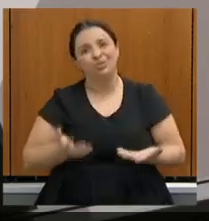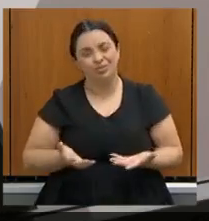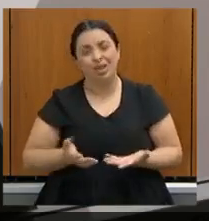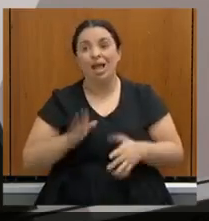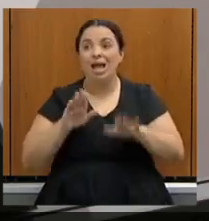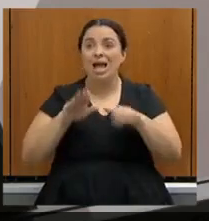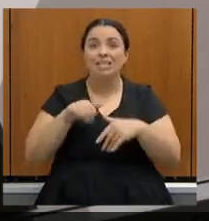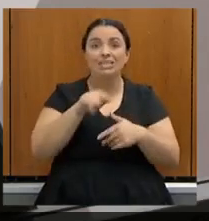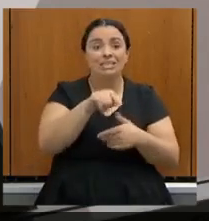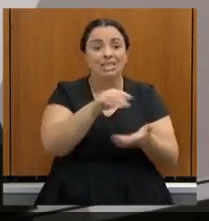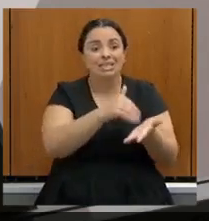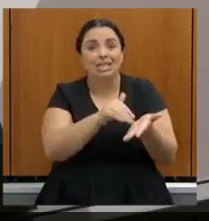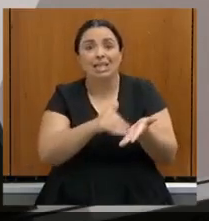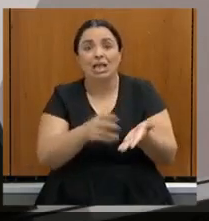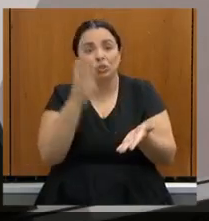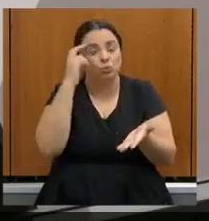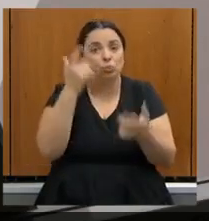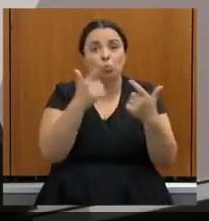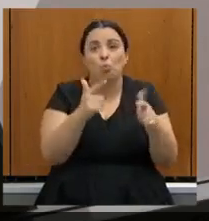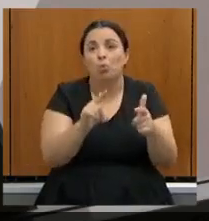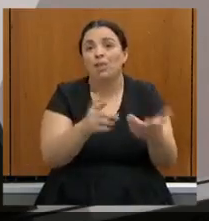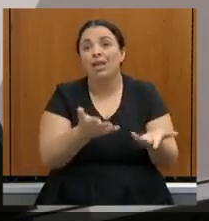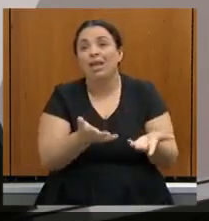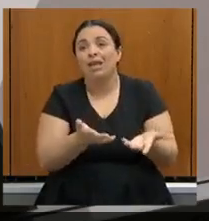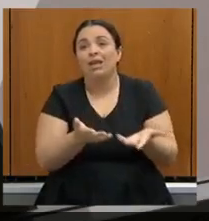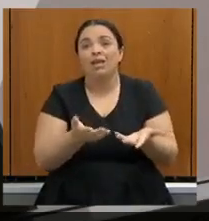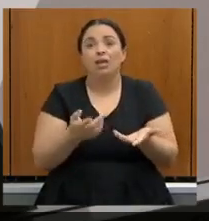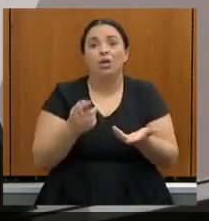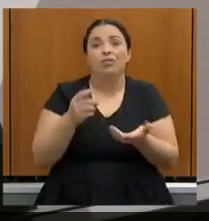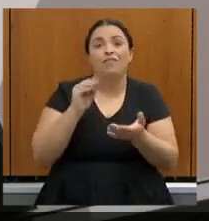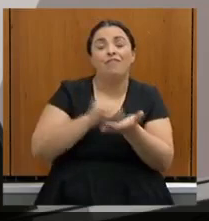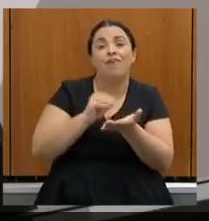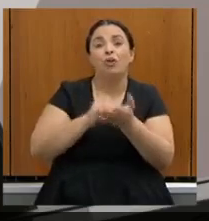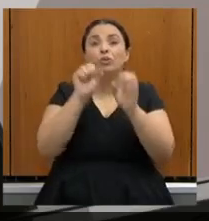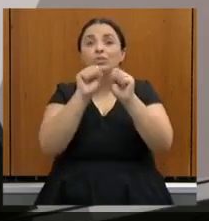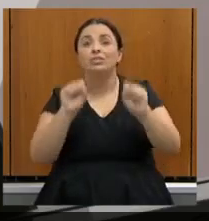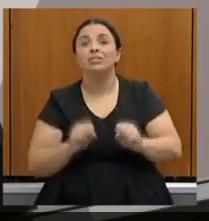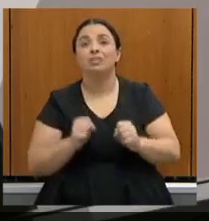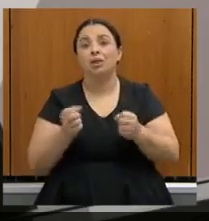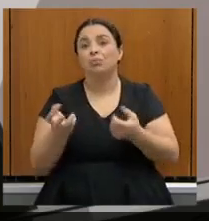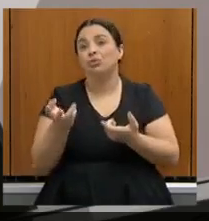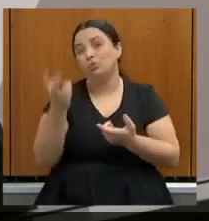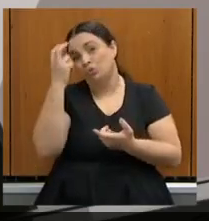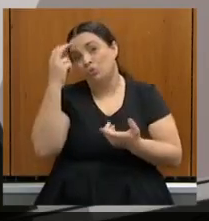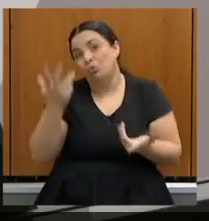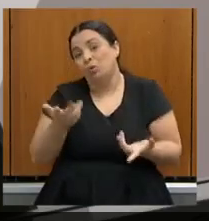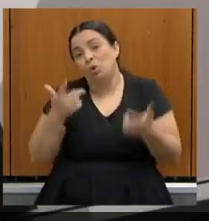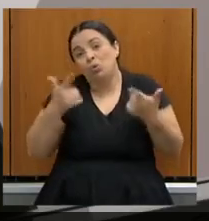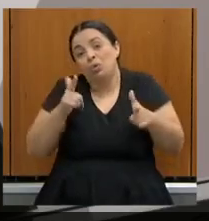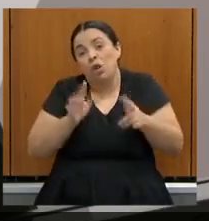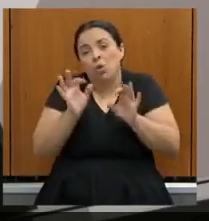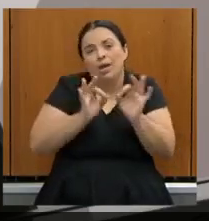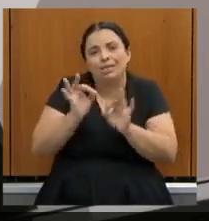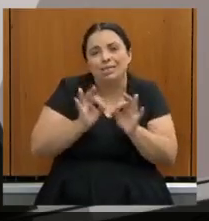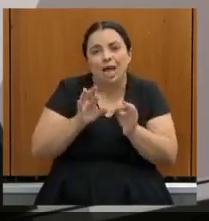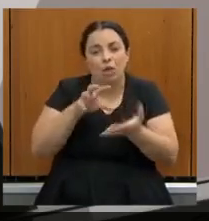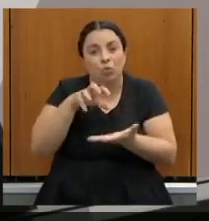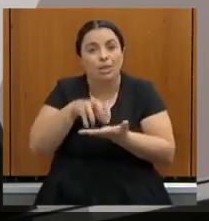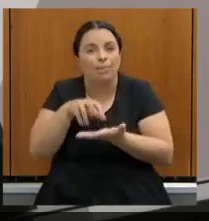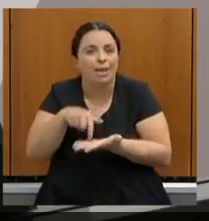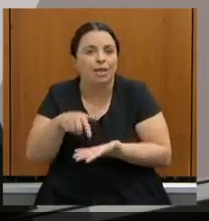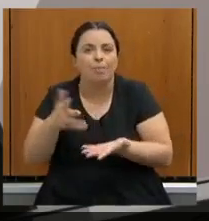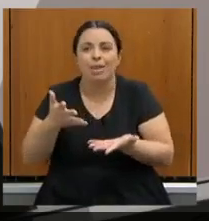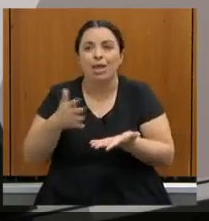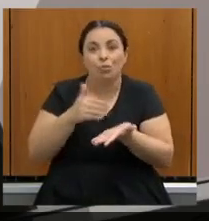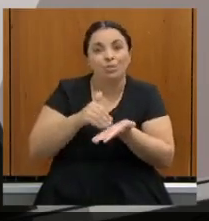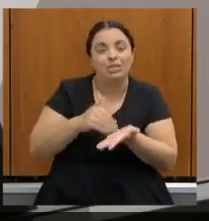não ter, porque elas não têm recursos para cultura, e não tem sistema de cultura, ou seja, não tem organizado um departamento, uma secretaria, então,